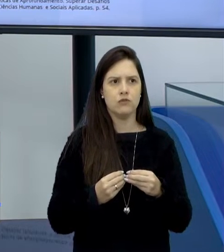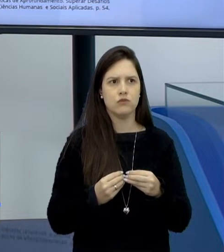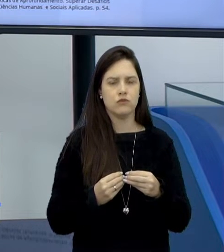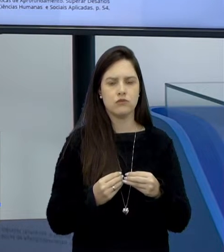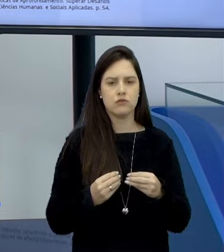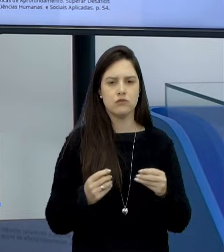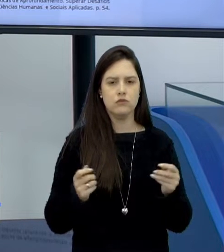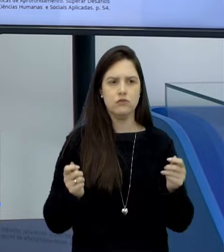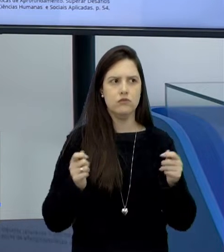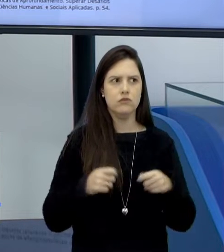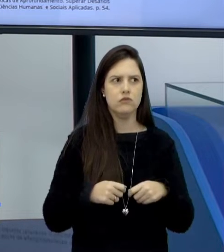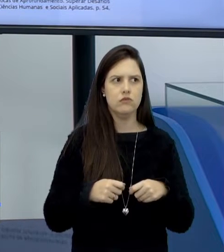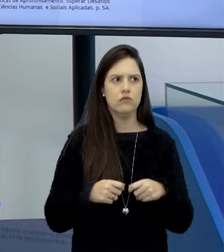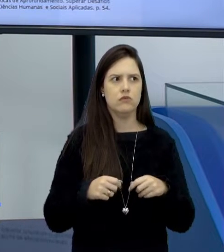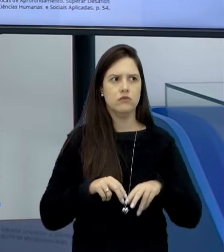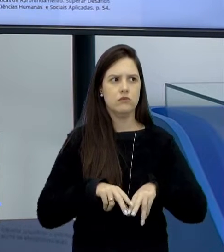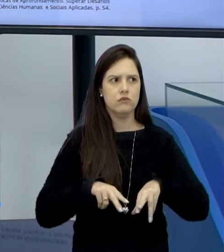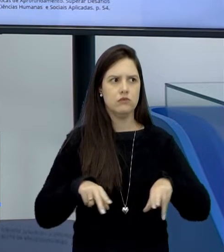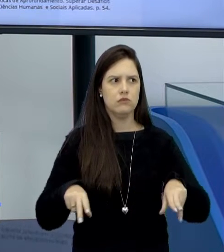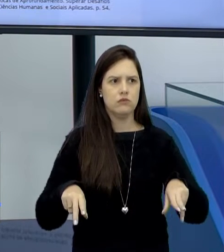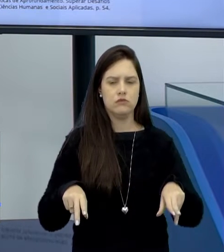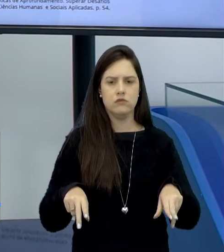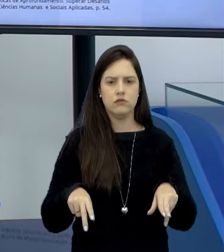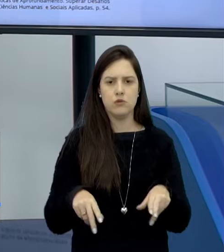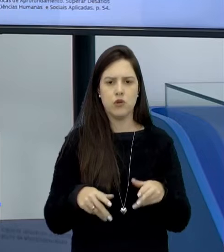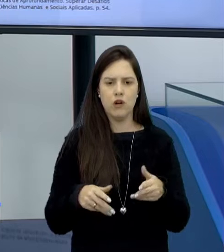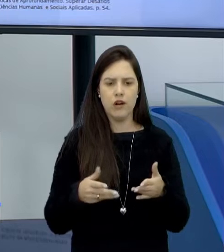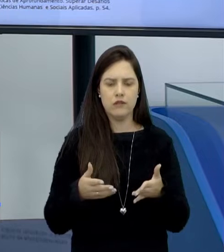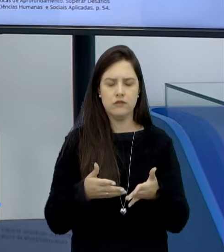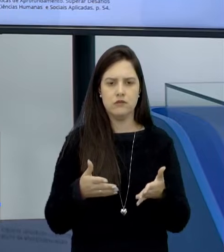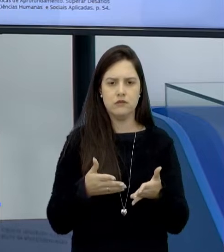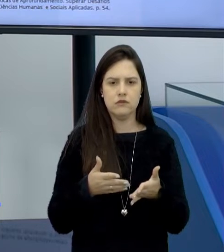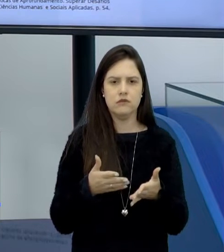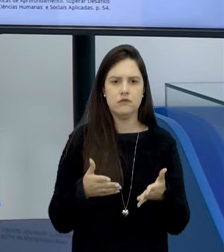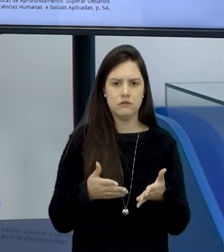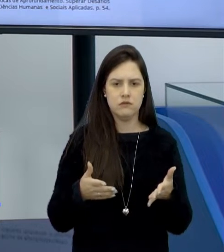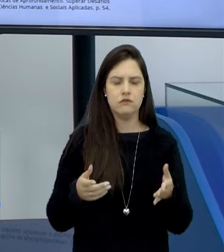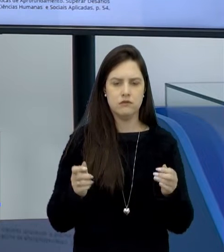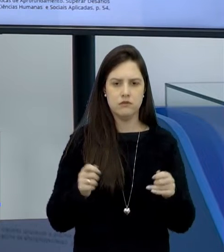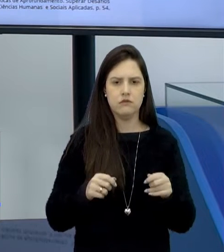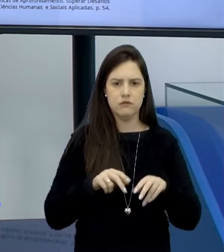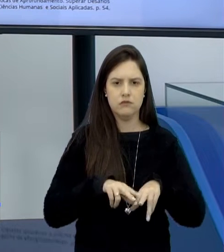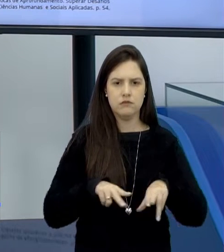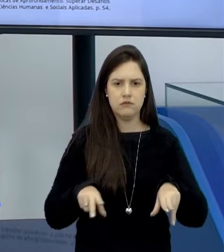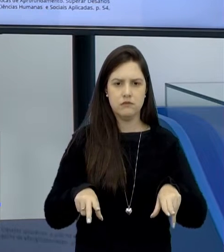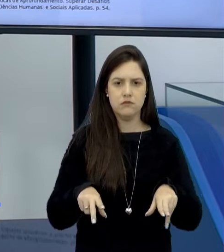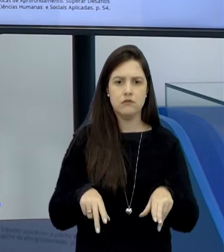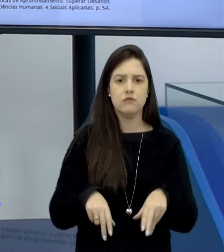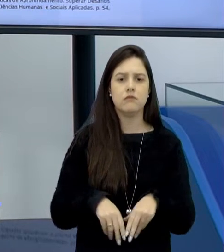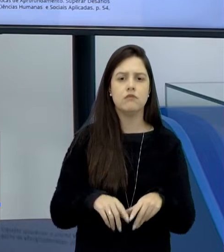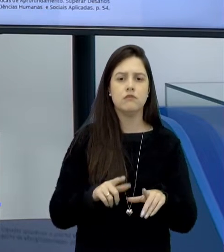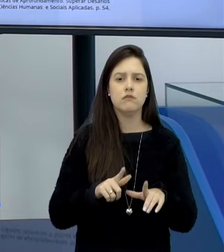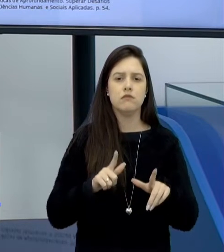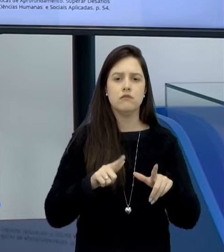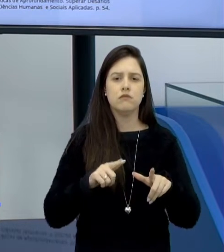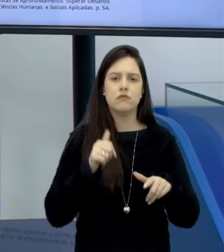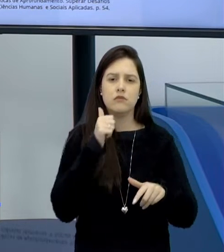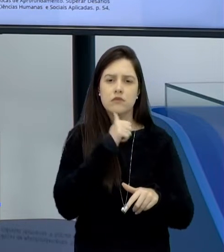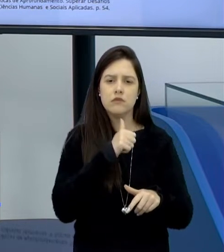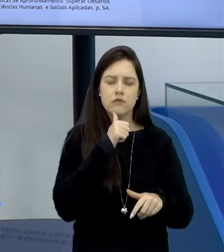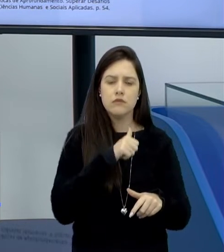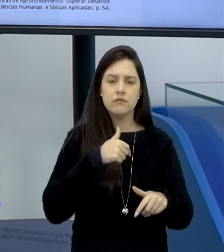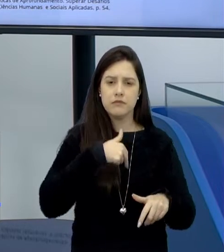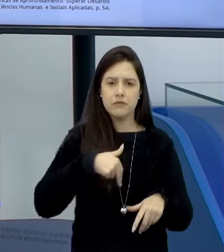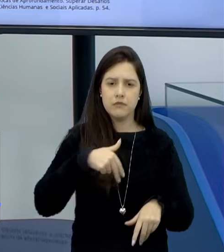ensina para as crianças como é se tornar um Carajá. Porque cada boneca ela vai mostrando a fase da menina. Então tem a boneca que é